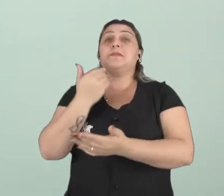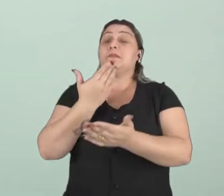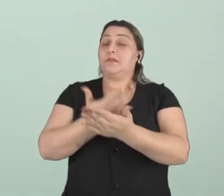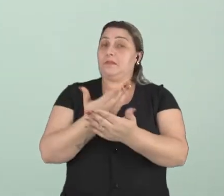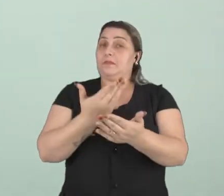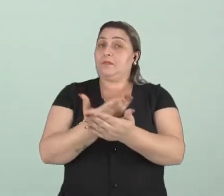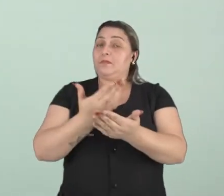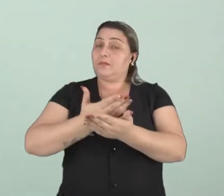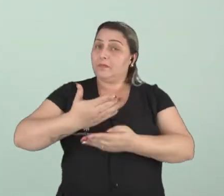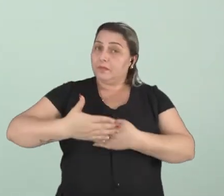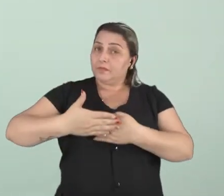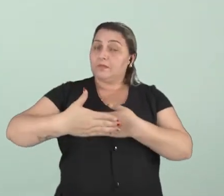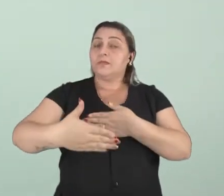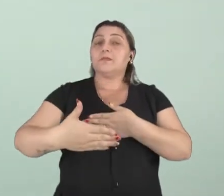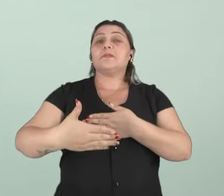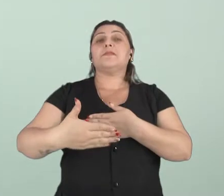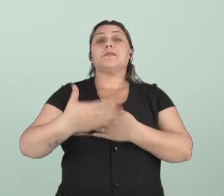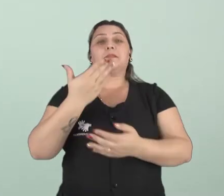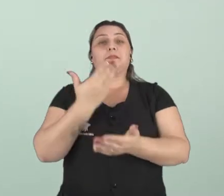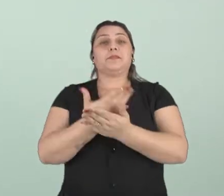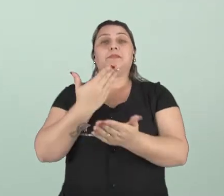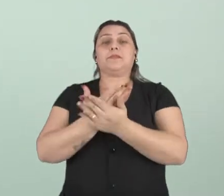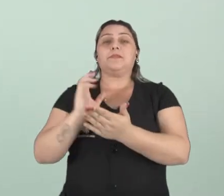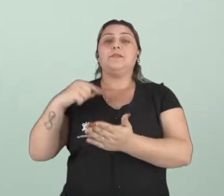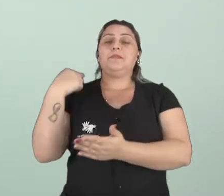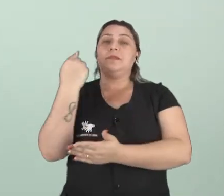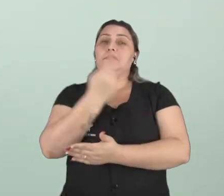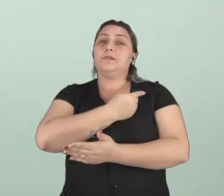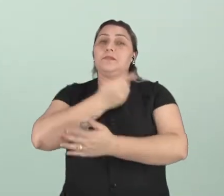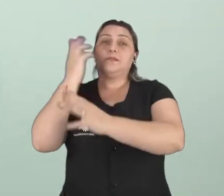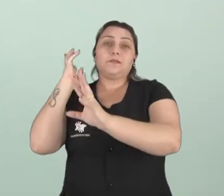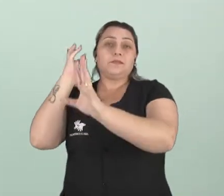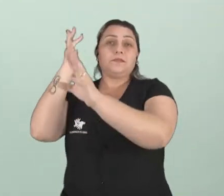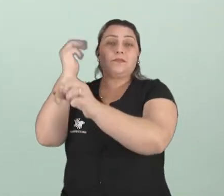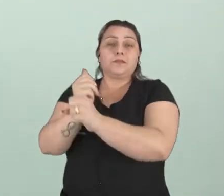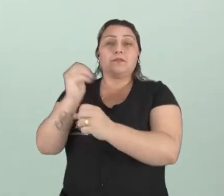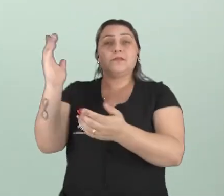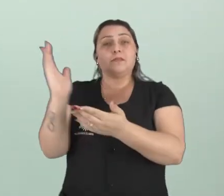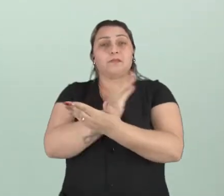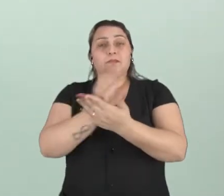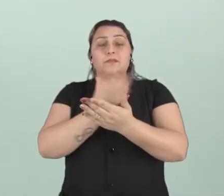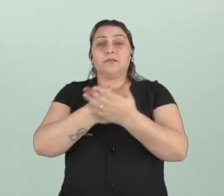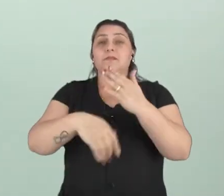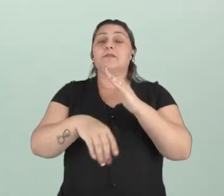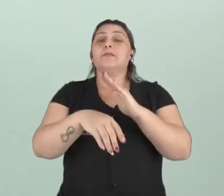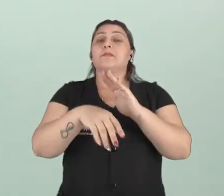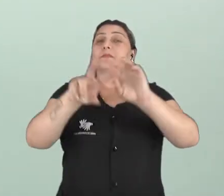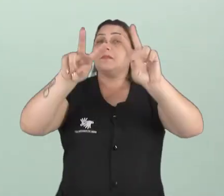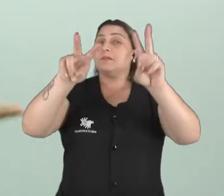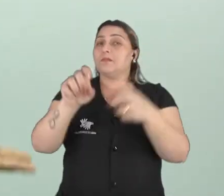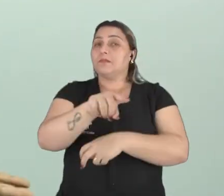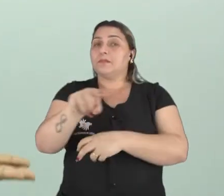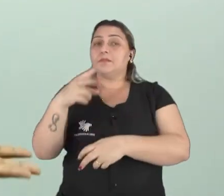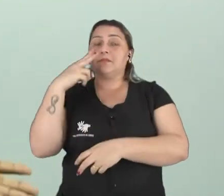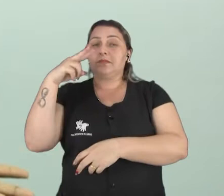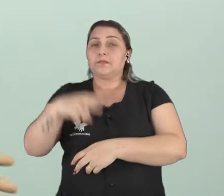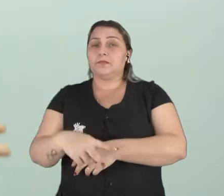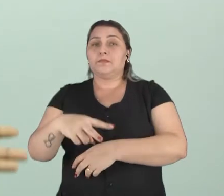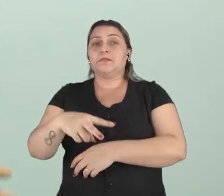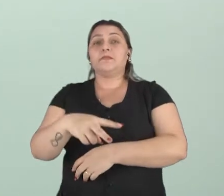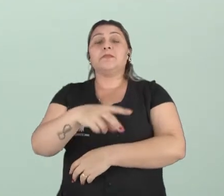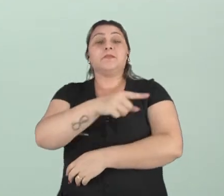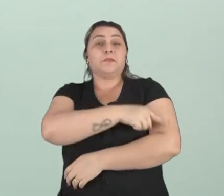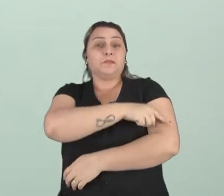nossas aulas iniciais são aulas que nós vamos retomar alguns assuntos, que vocês viram lá no